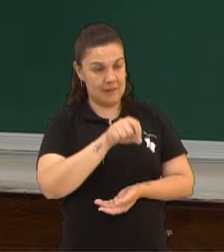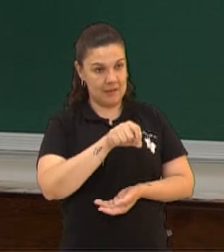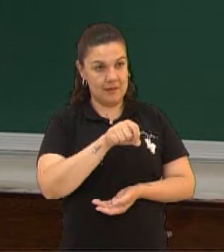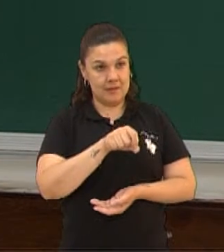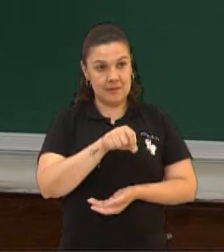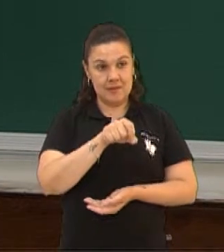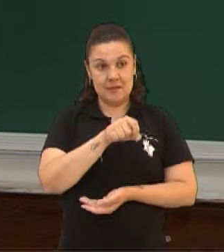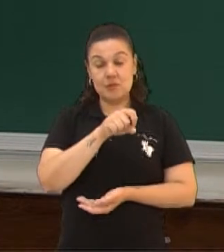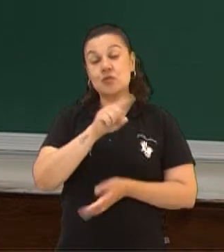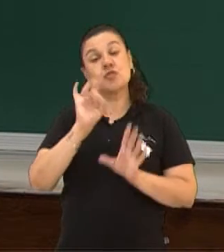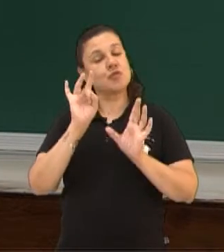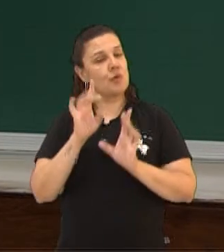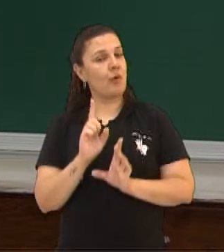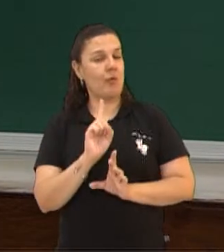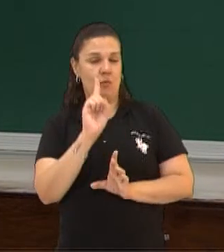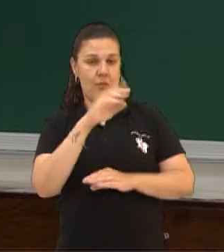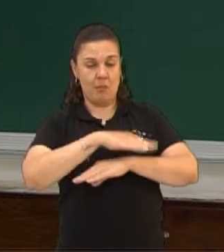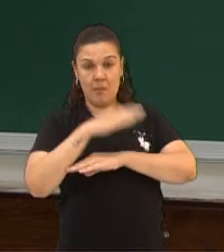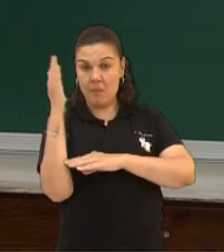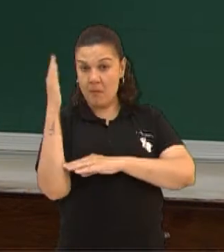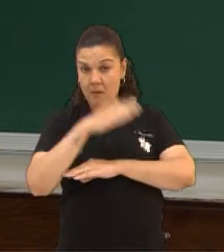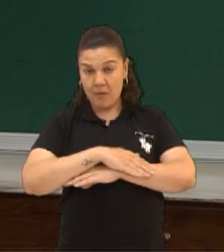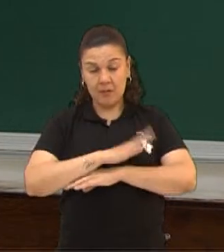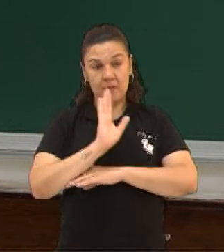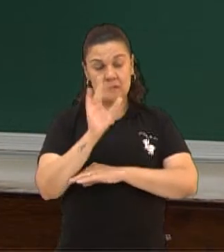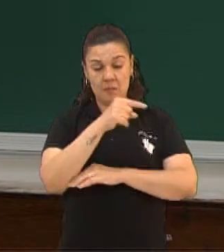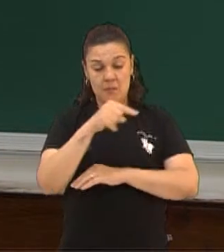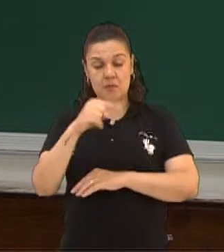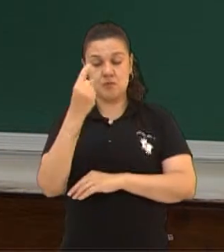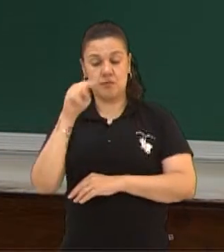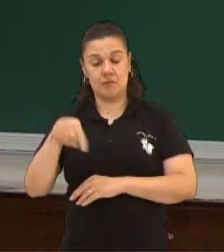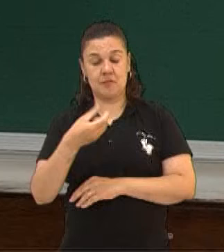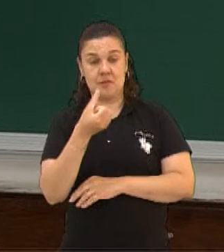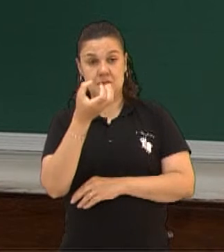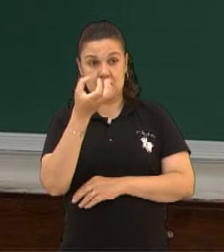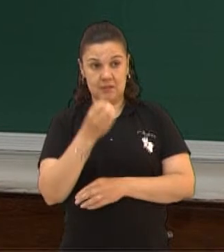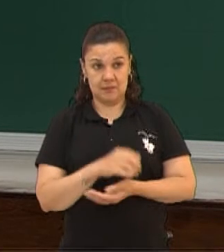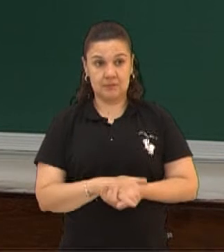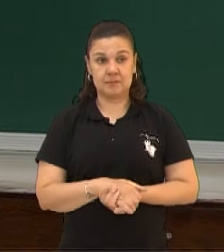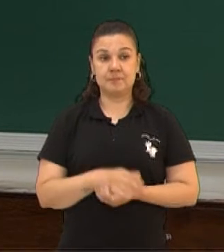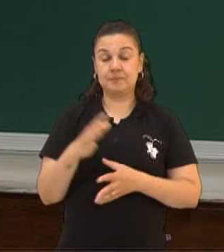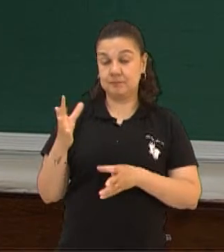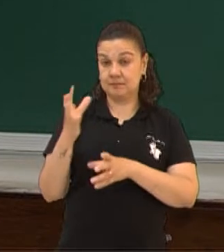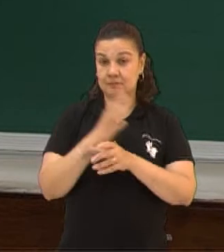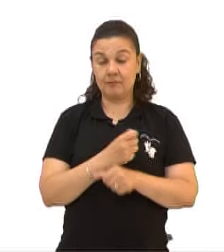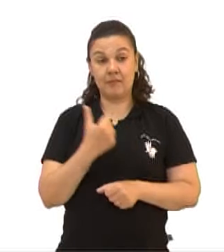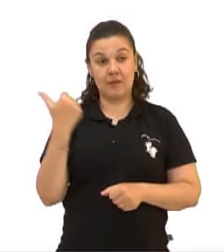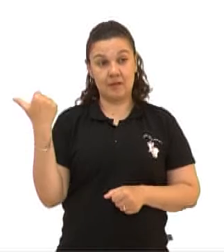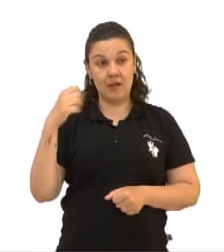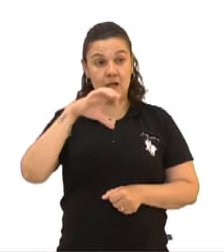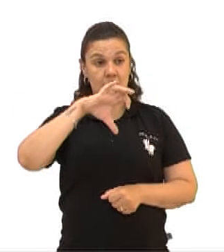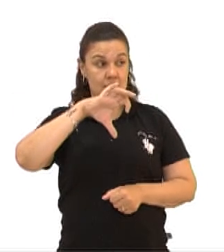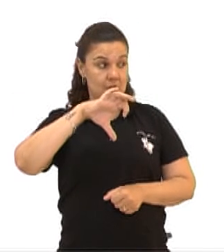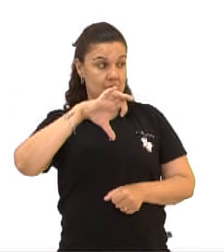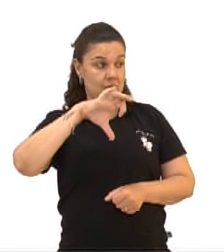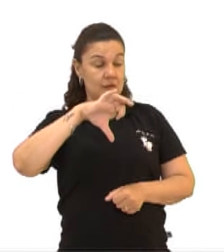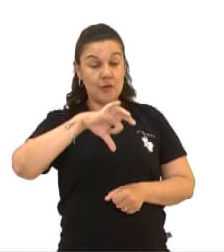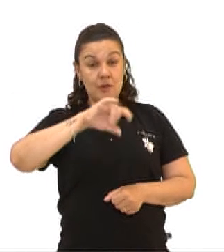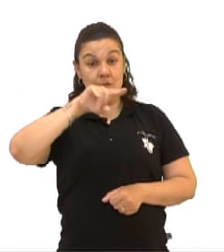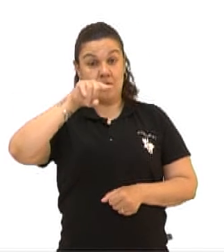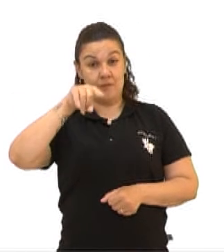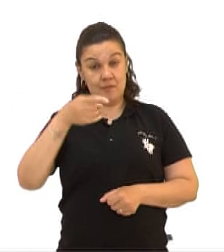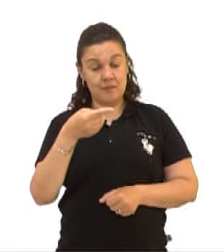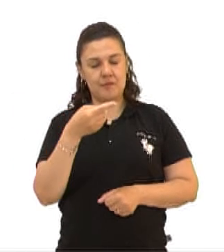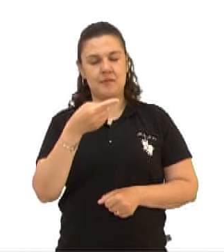10,80 metros, mas ela só tem uma porta, então menos 1,60. Fazendo a continha, você vai encontrar que a parede